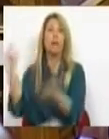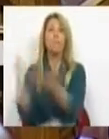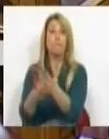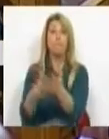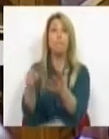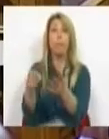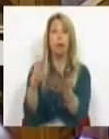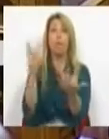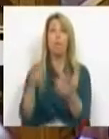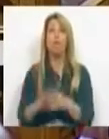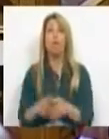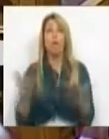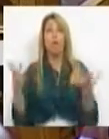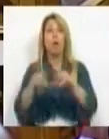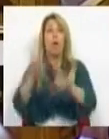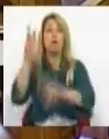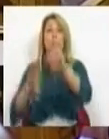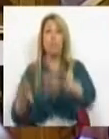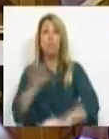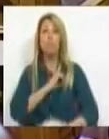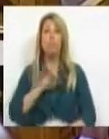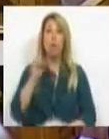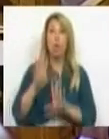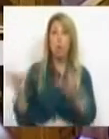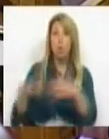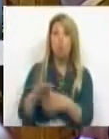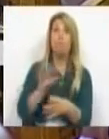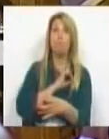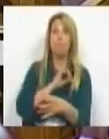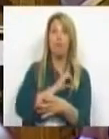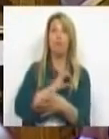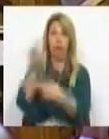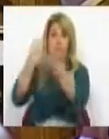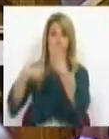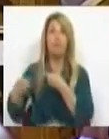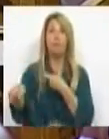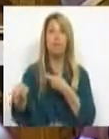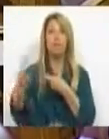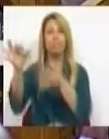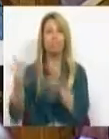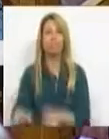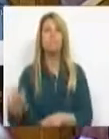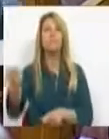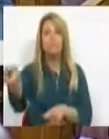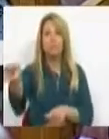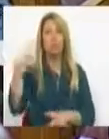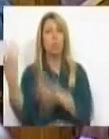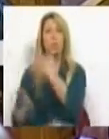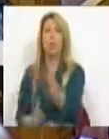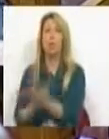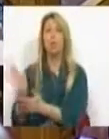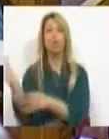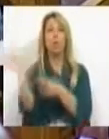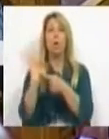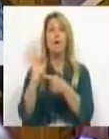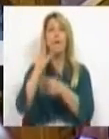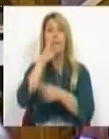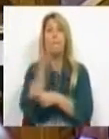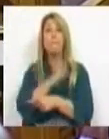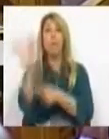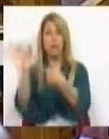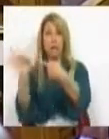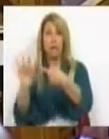a um acionista privado ou a um grupo privado, é mais que certo que esse grupo privado continuará as práticas que caracterizam a banca